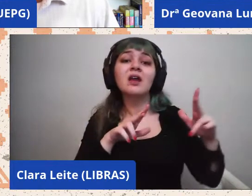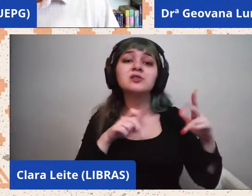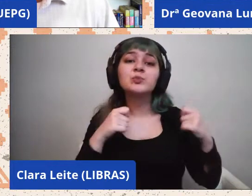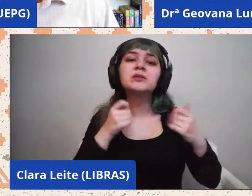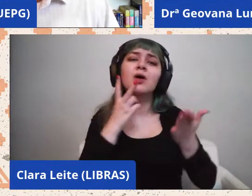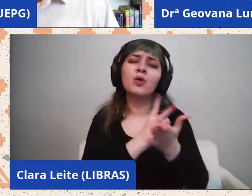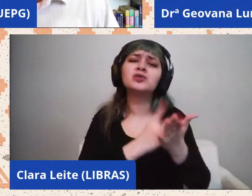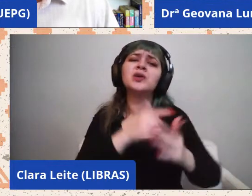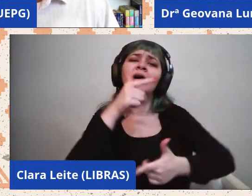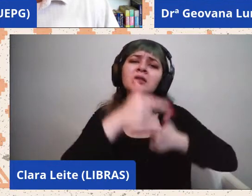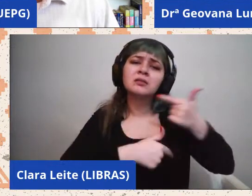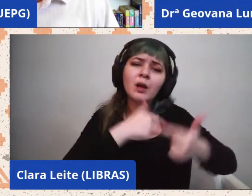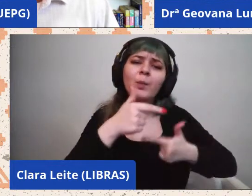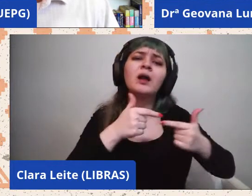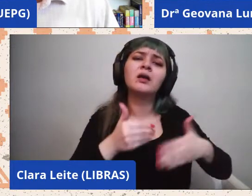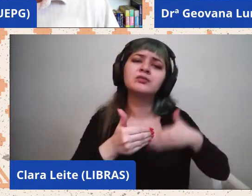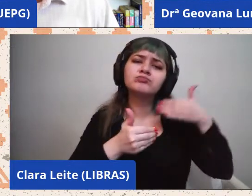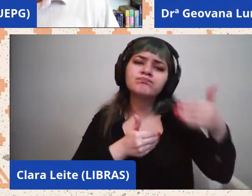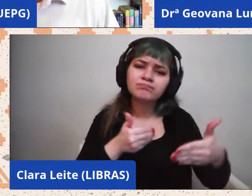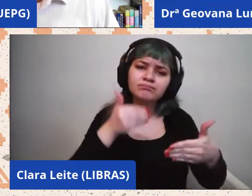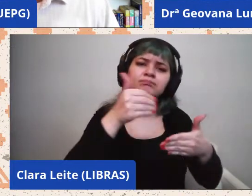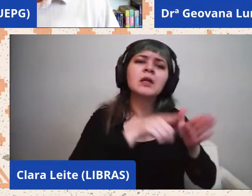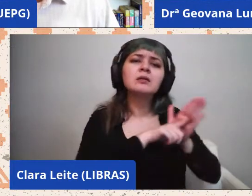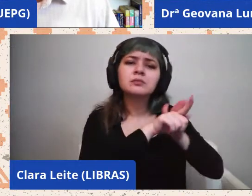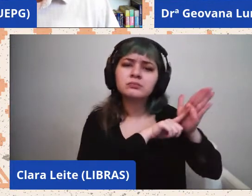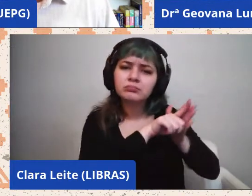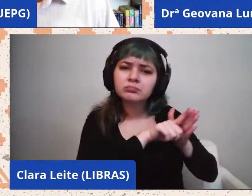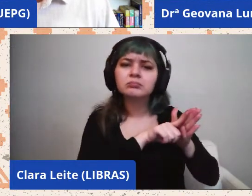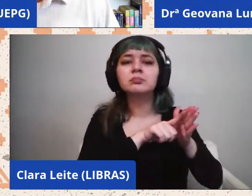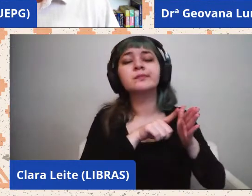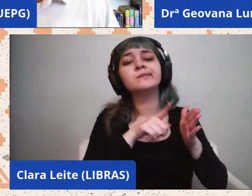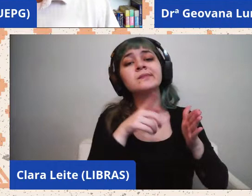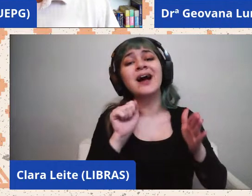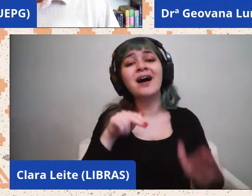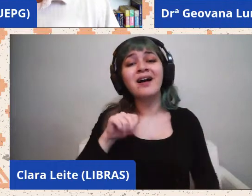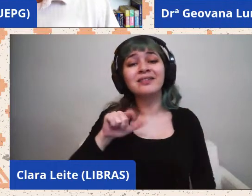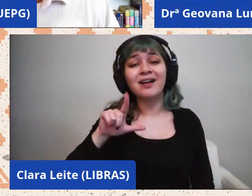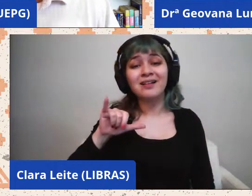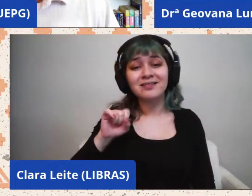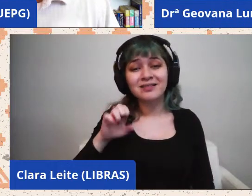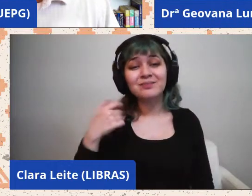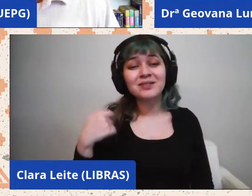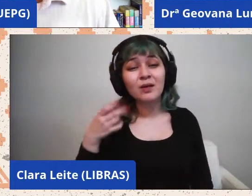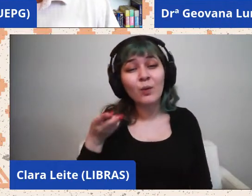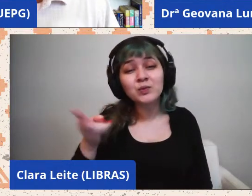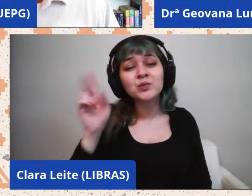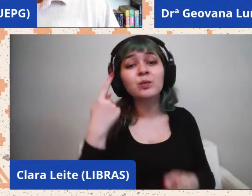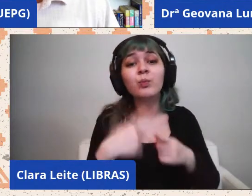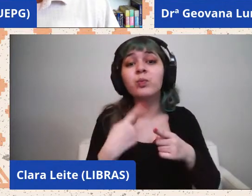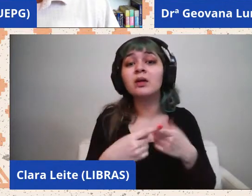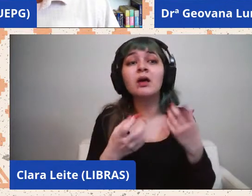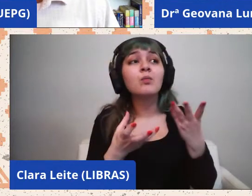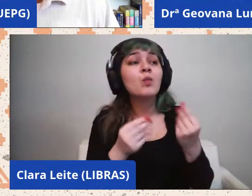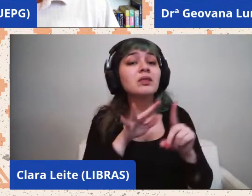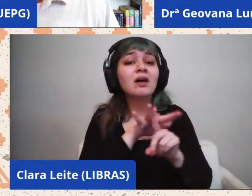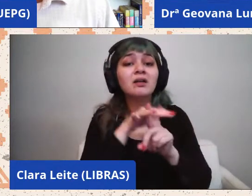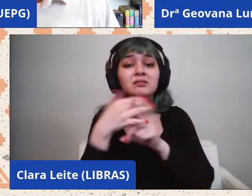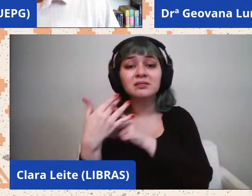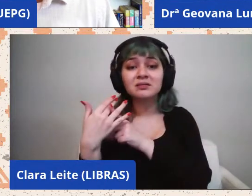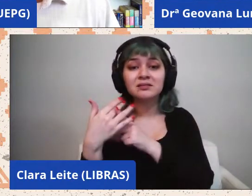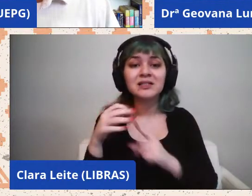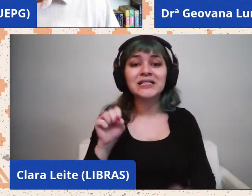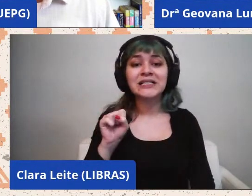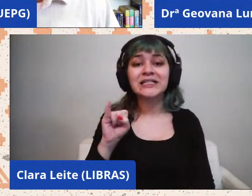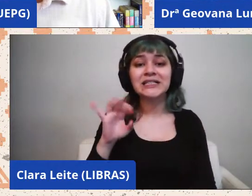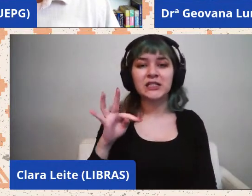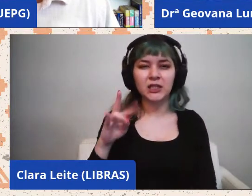e analisando, porque as situações são muito diversas e os desafios são muito grandes, né? Tanto do ponto